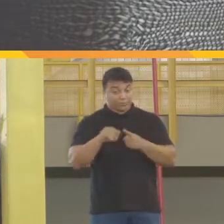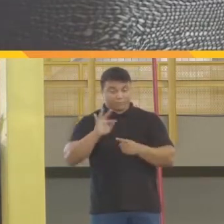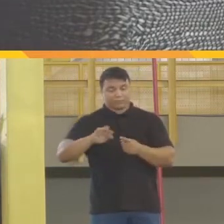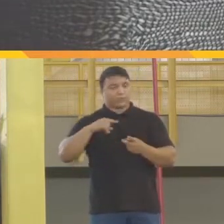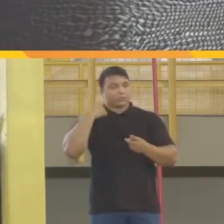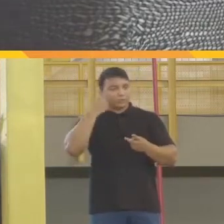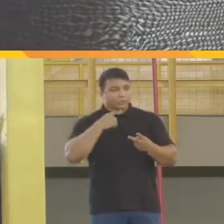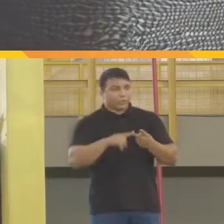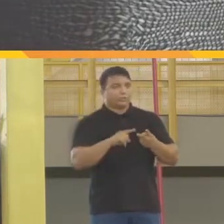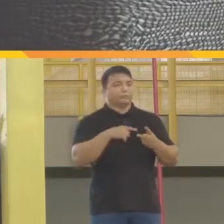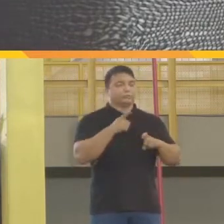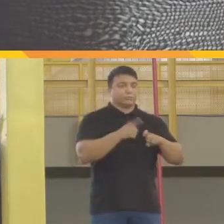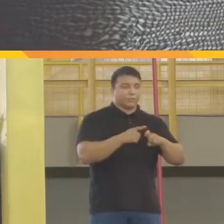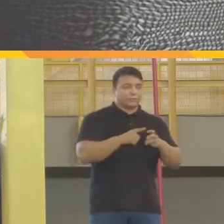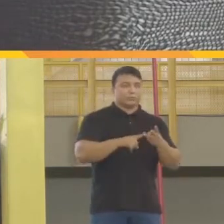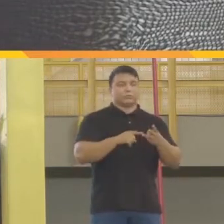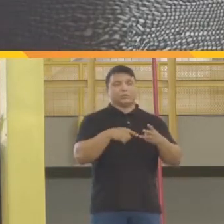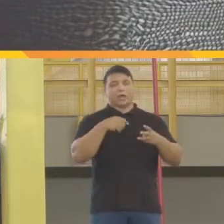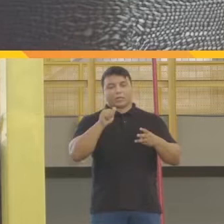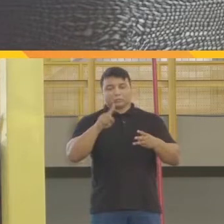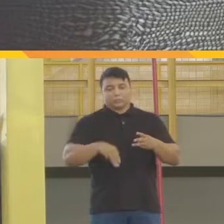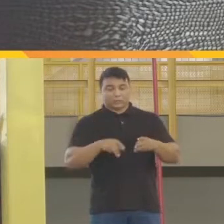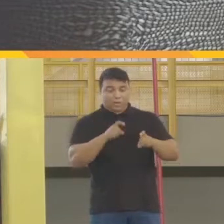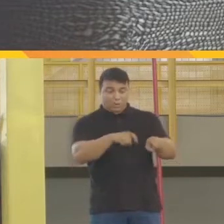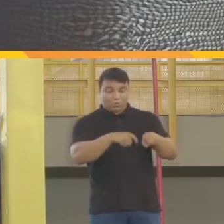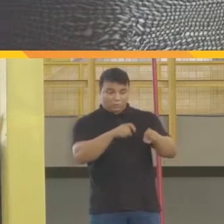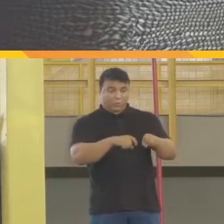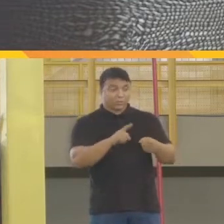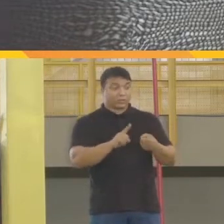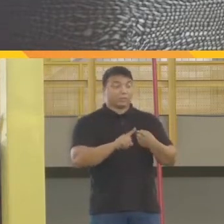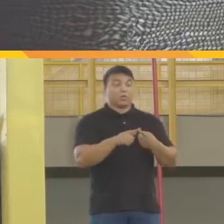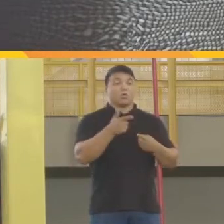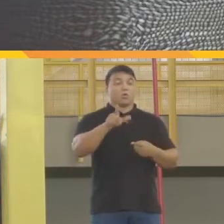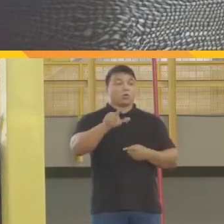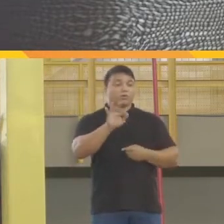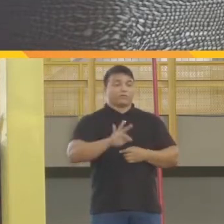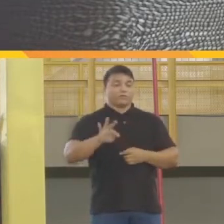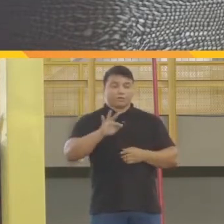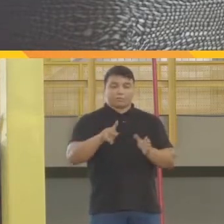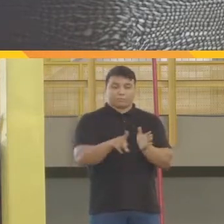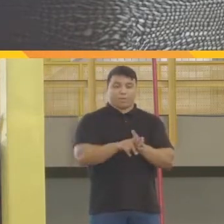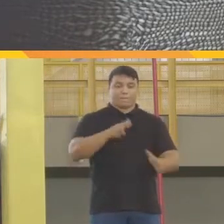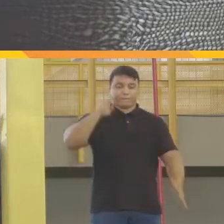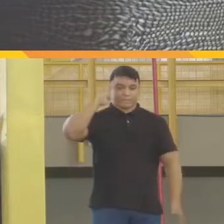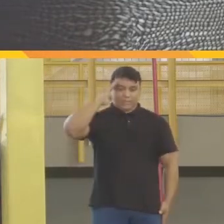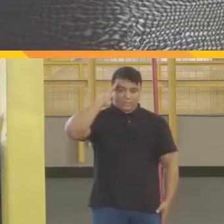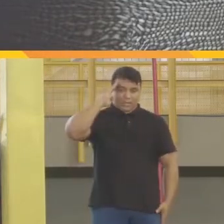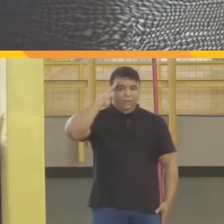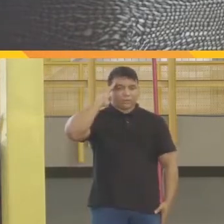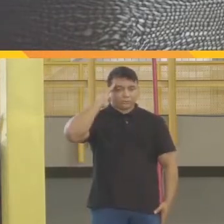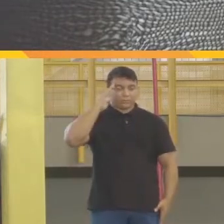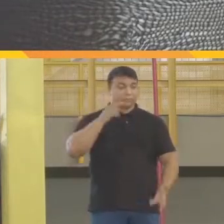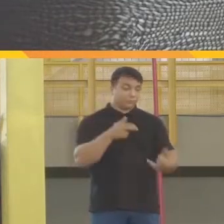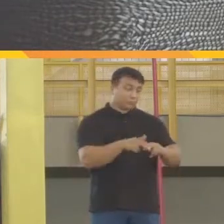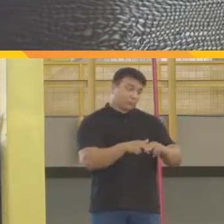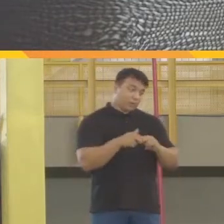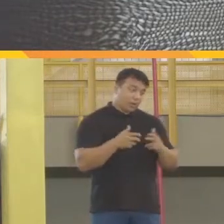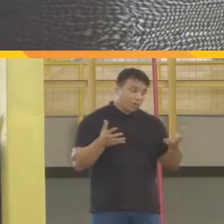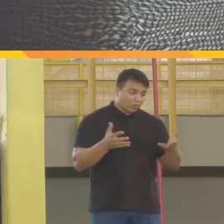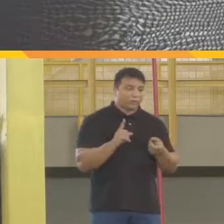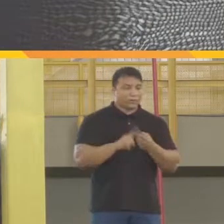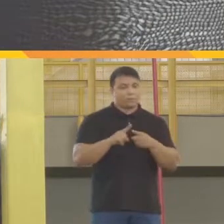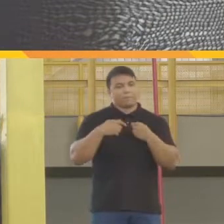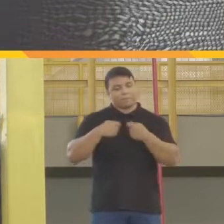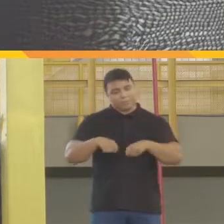de Direito, Administração e Agronomia, houve também as faculdades militares, pois Isso. agora também